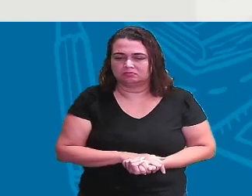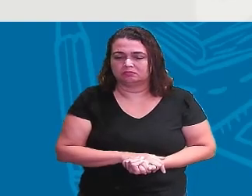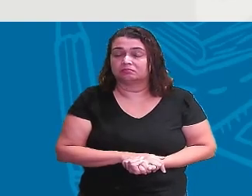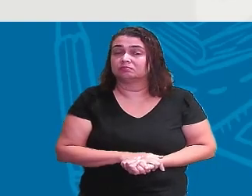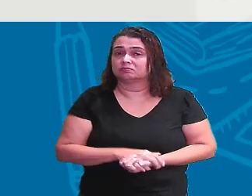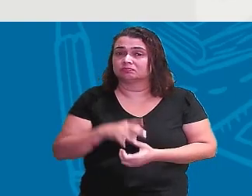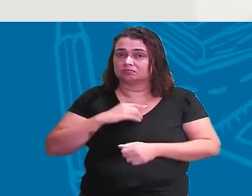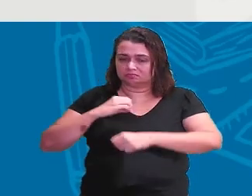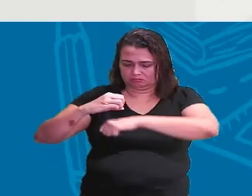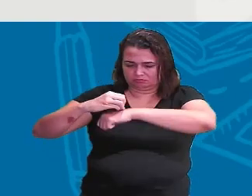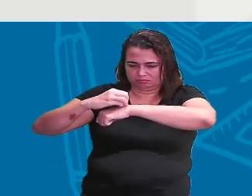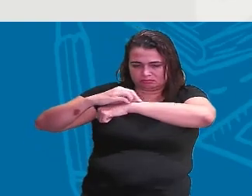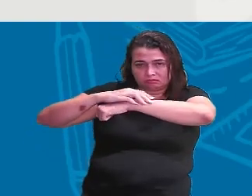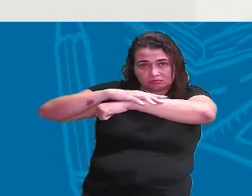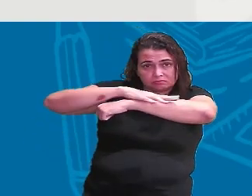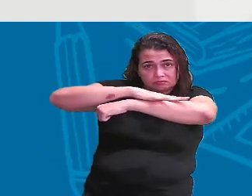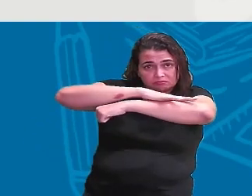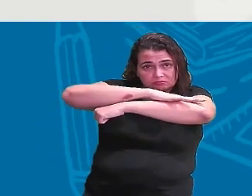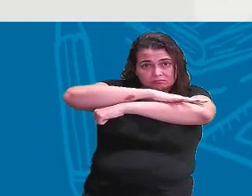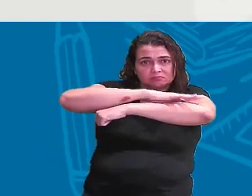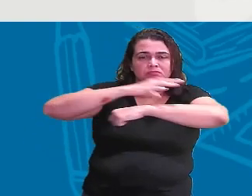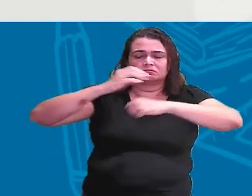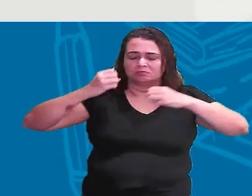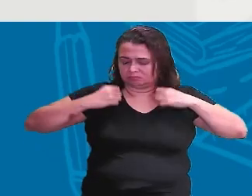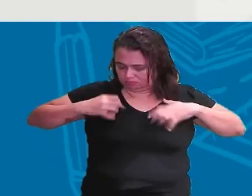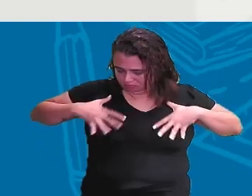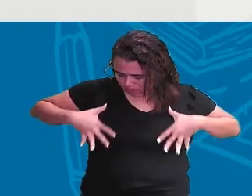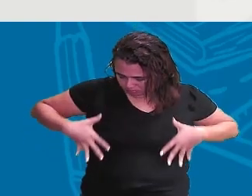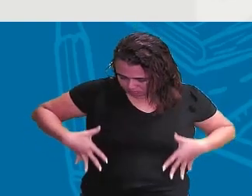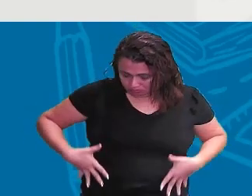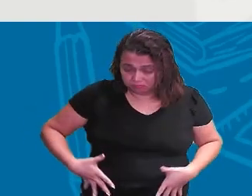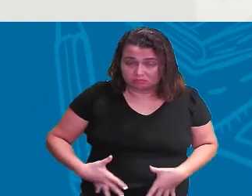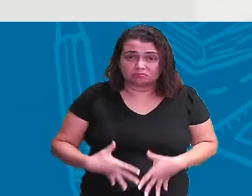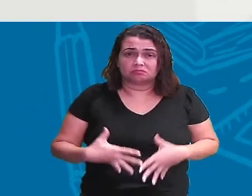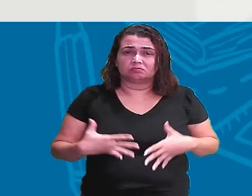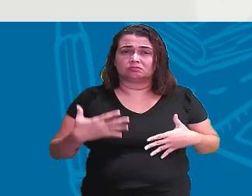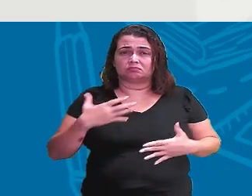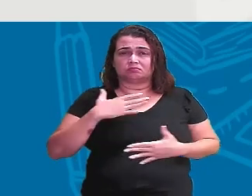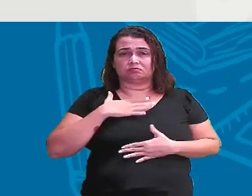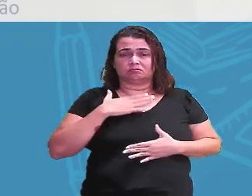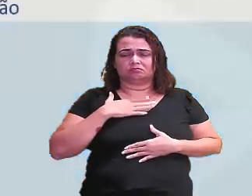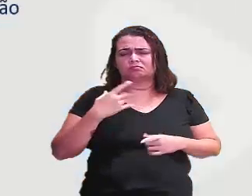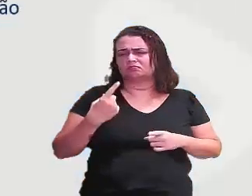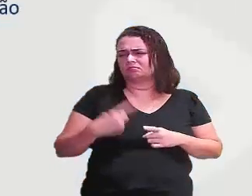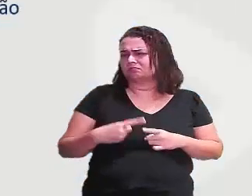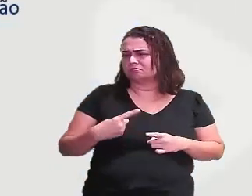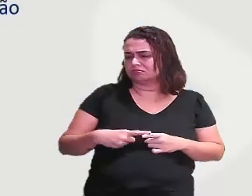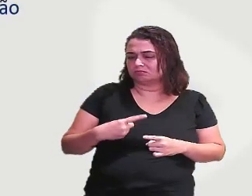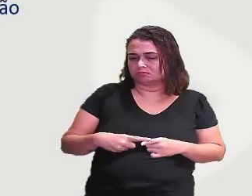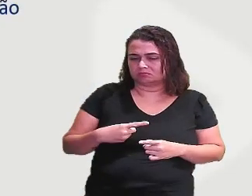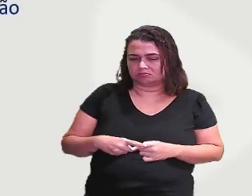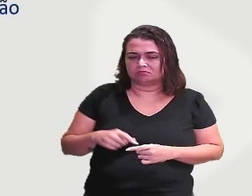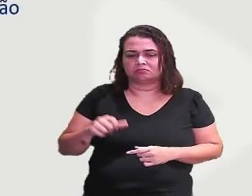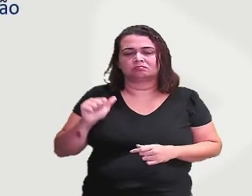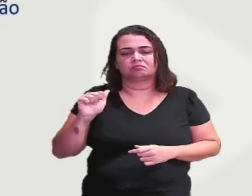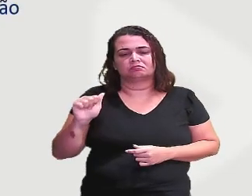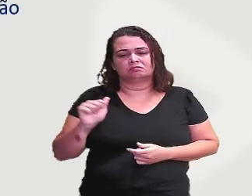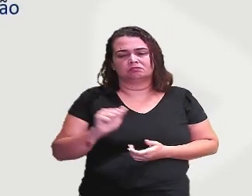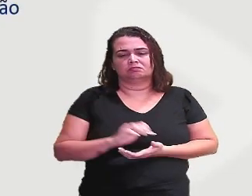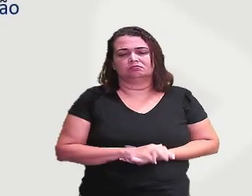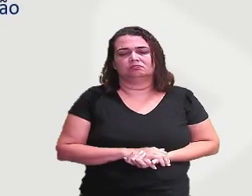estão espalhados por todas as partes do nosso corpo. Por quê? Letra